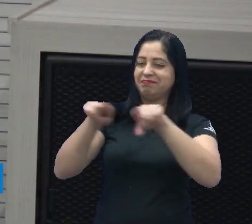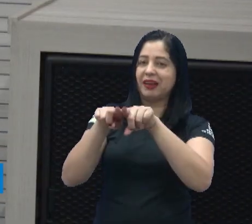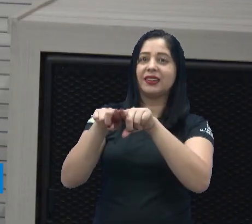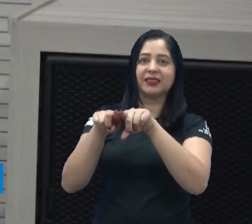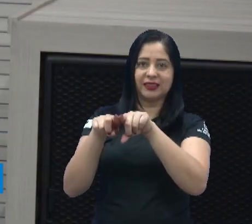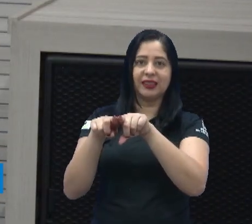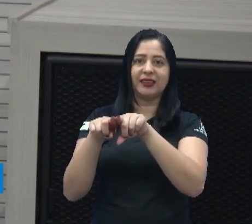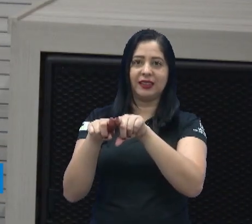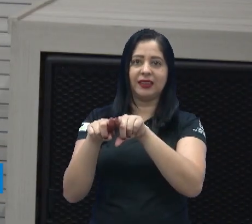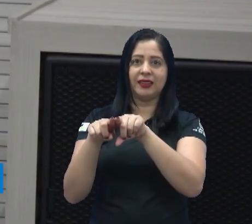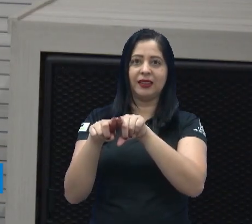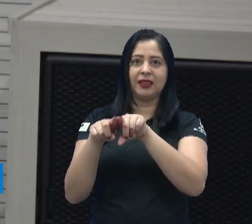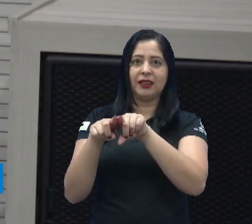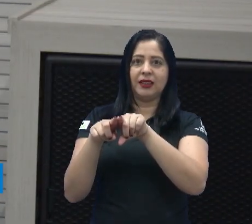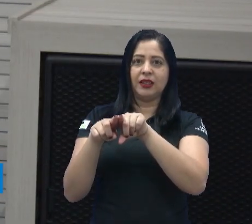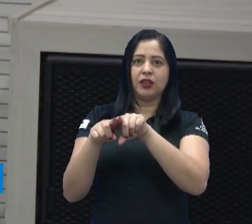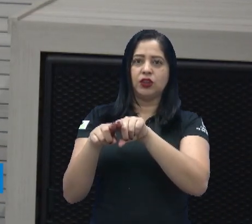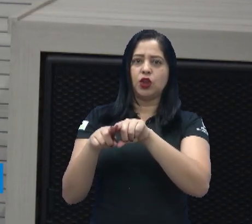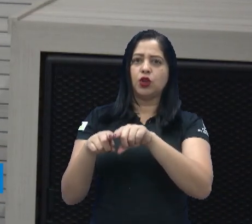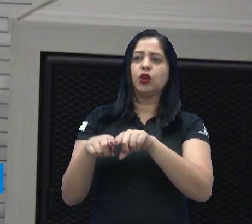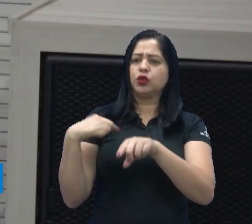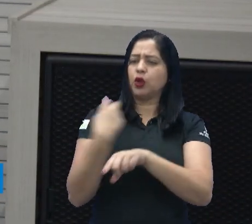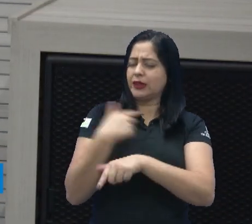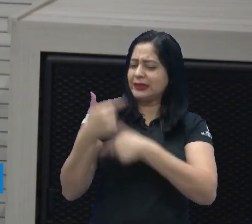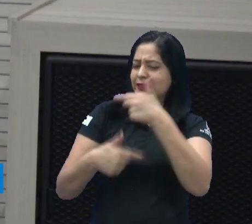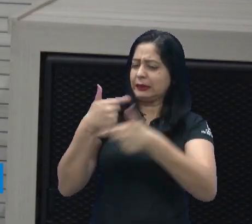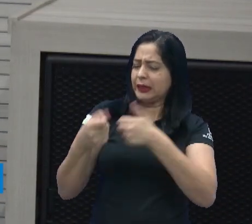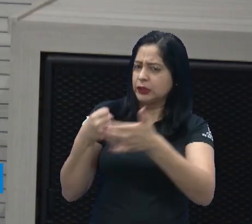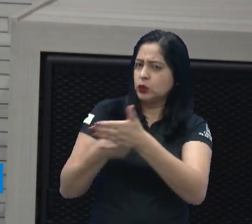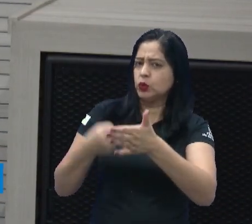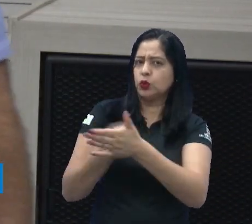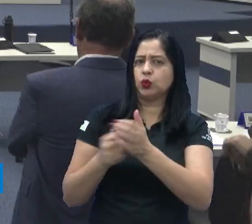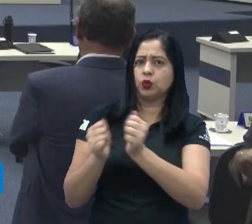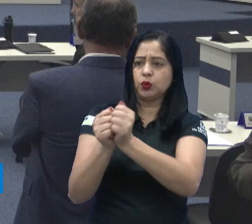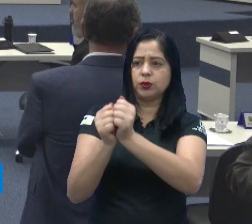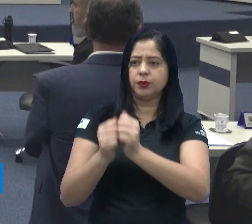em conjunto, trabalha bastante nessa área aí. Obrigado, pessoal.